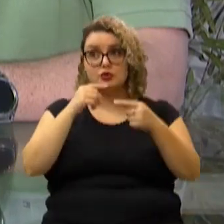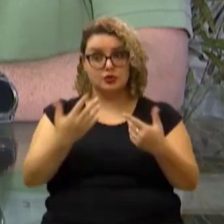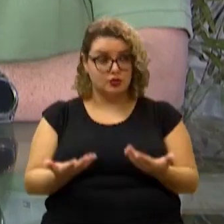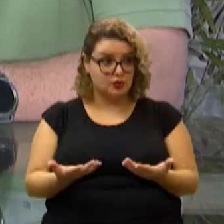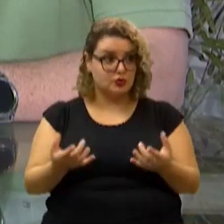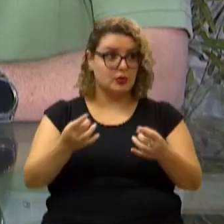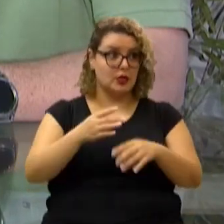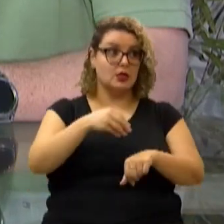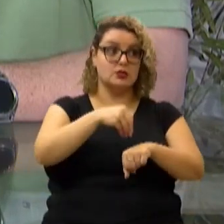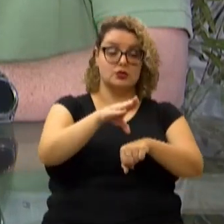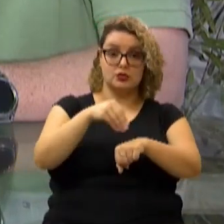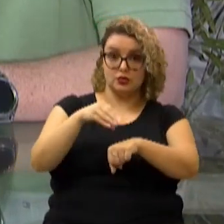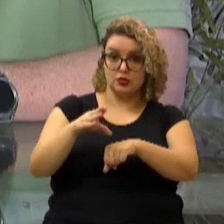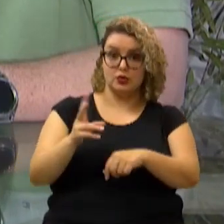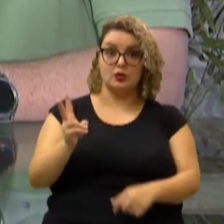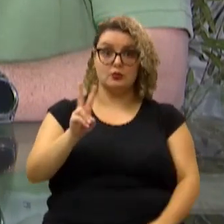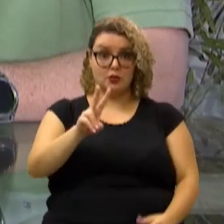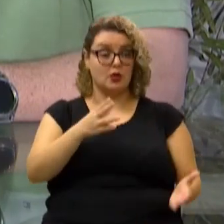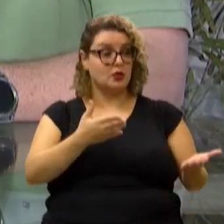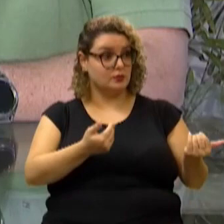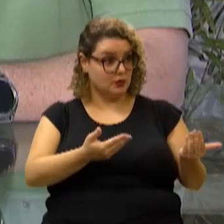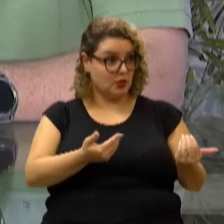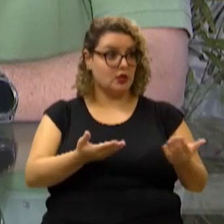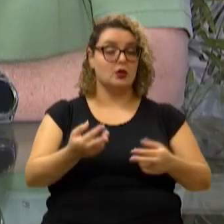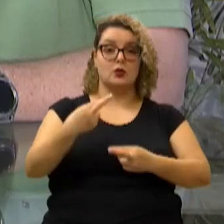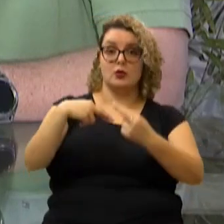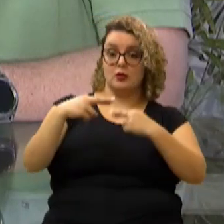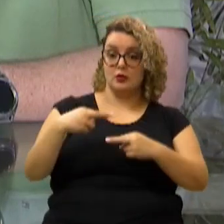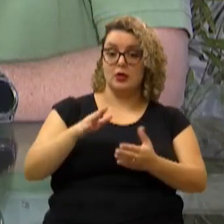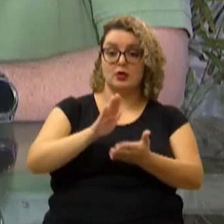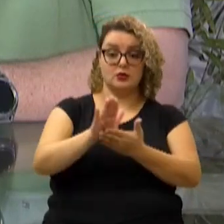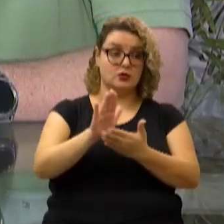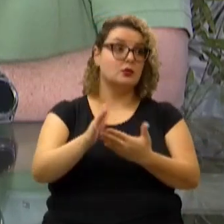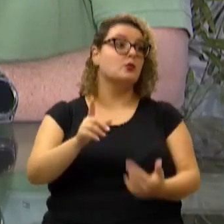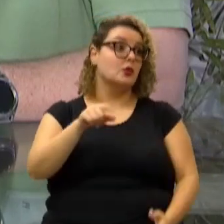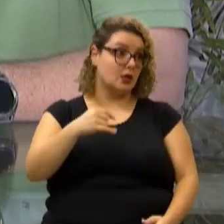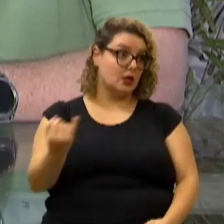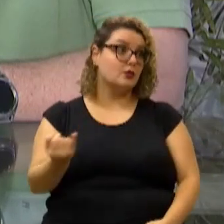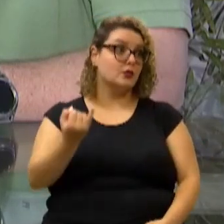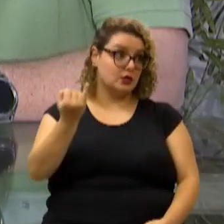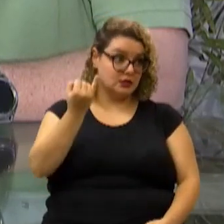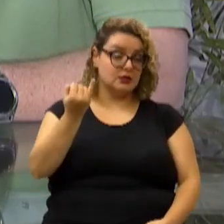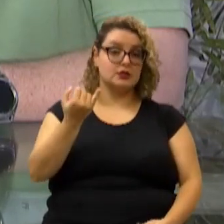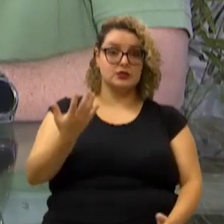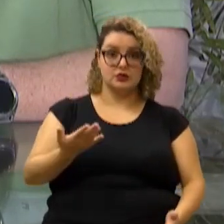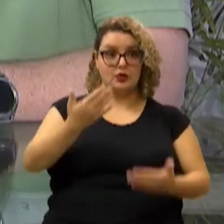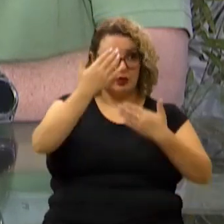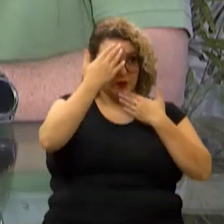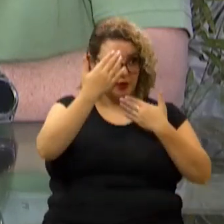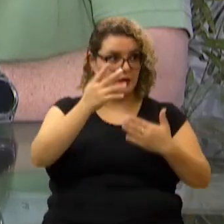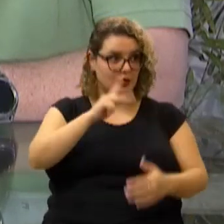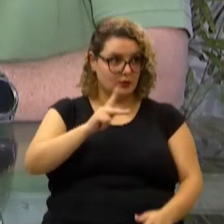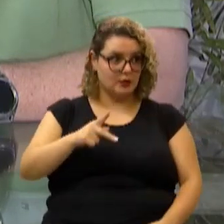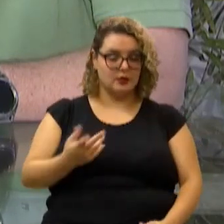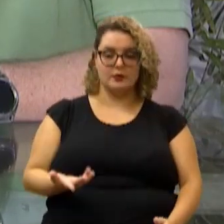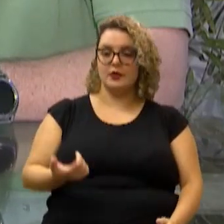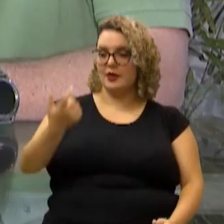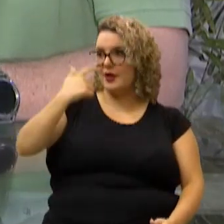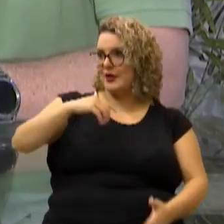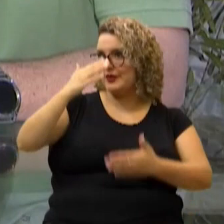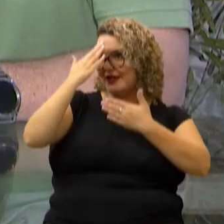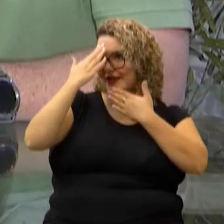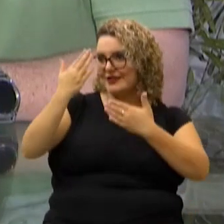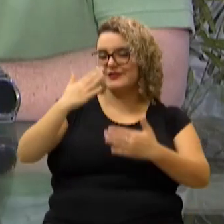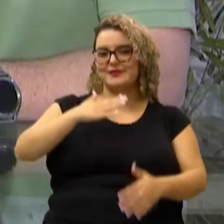as dúvidas dar dicas para os casais jovens em relação a despesa porque é fundamental muito obrigado viu professor